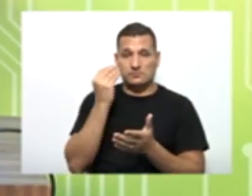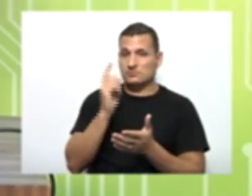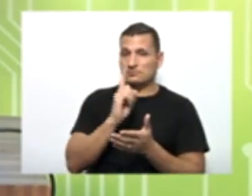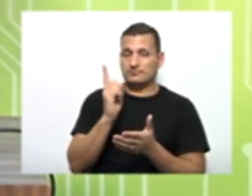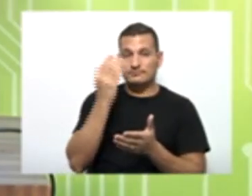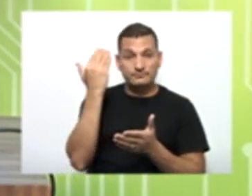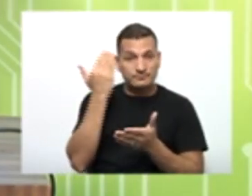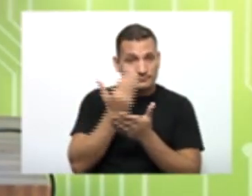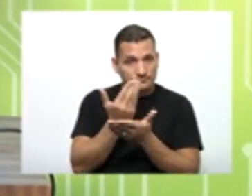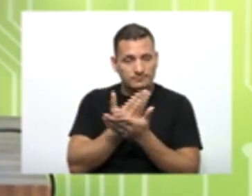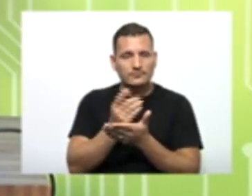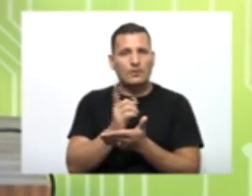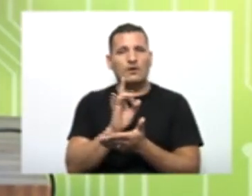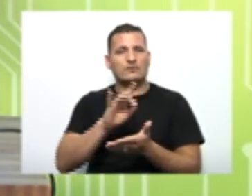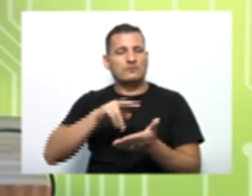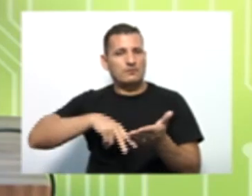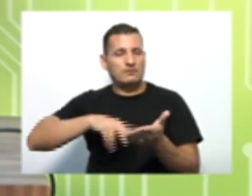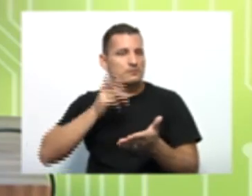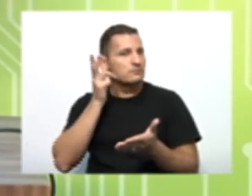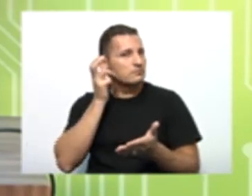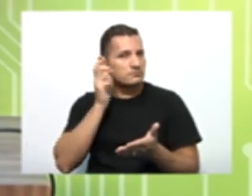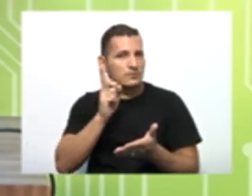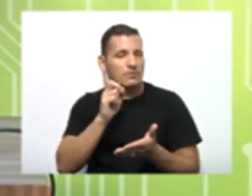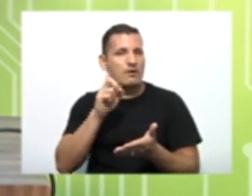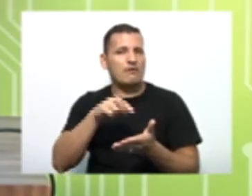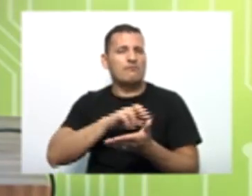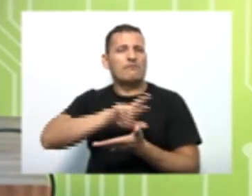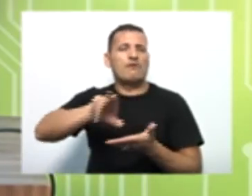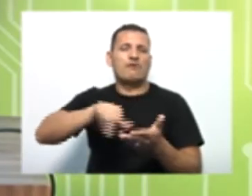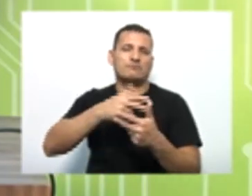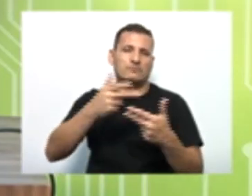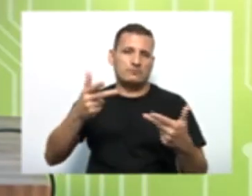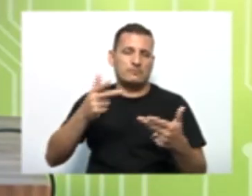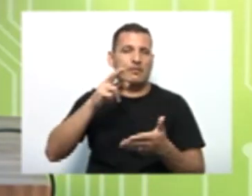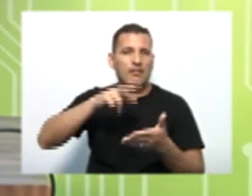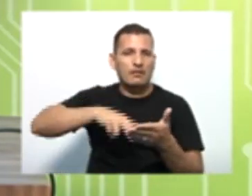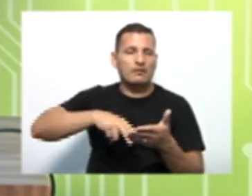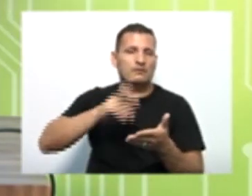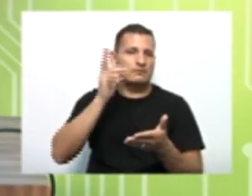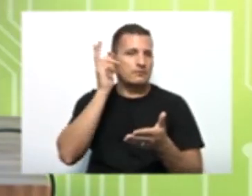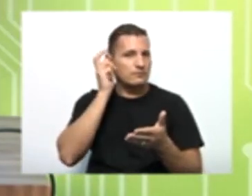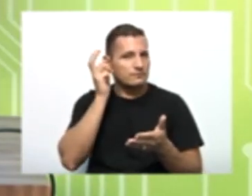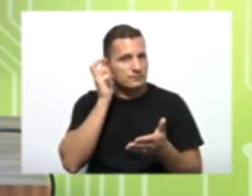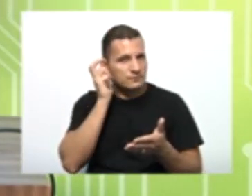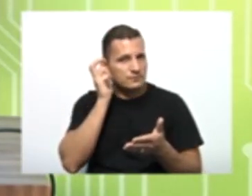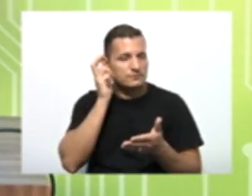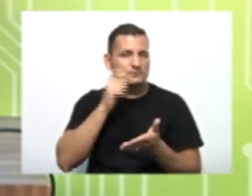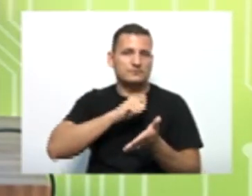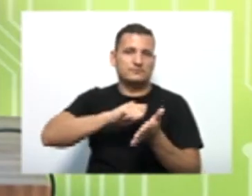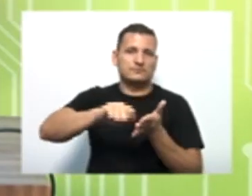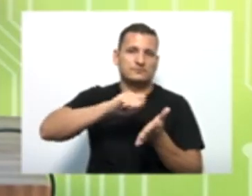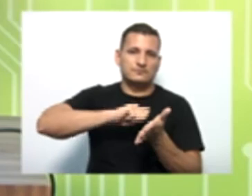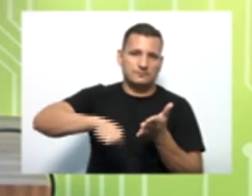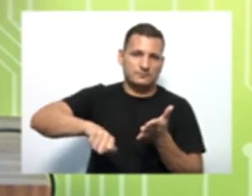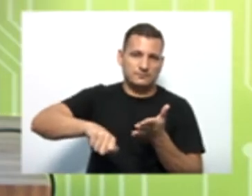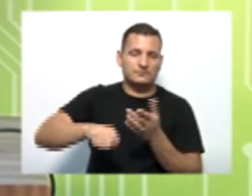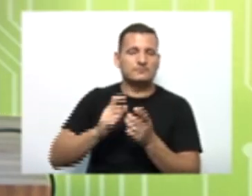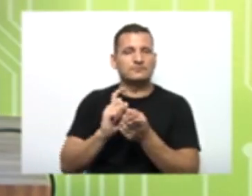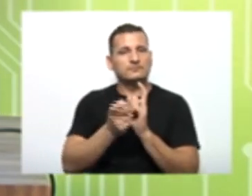parte do nosso ambiente de trabalho e eles farão parte de todos os espaços legitimados da sociedade civil que nós estaremos. Então,